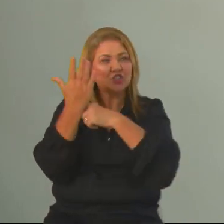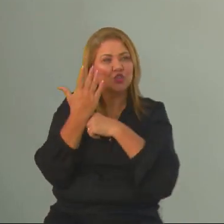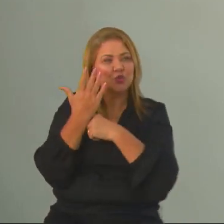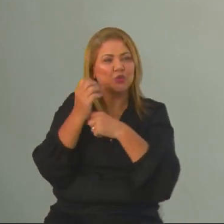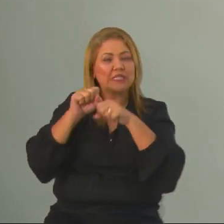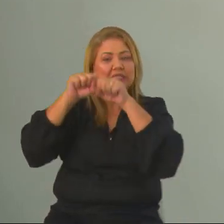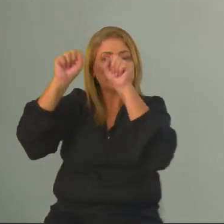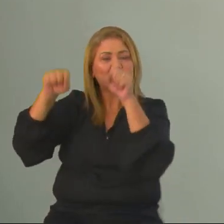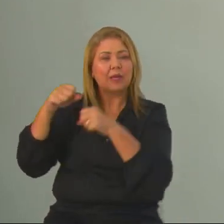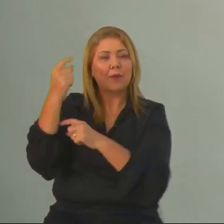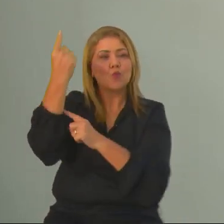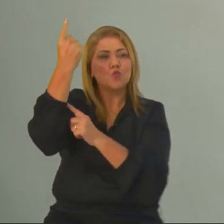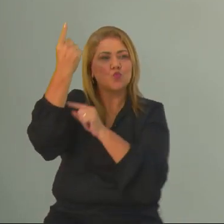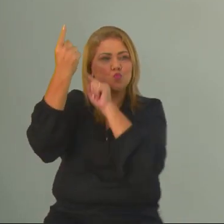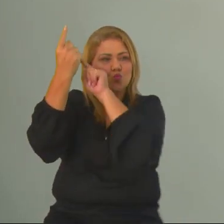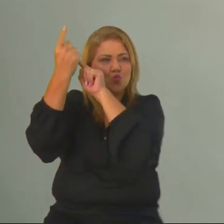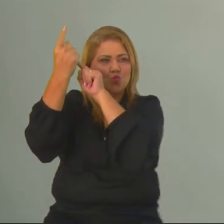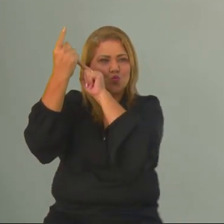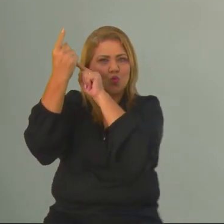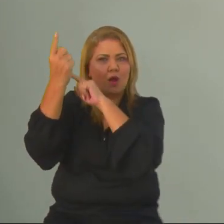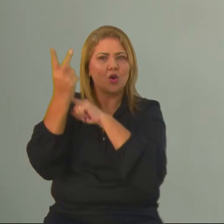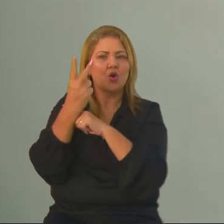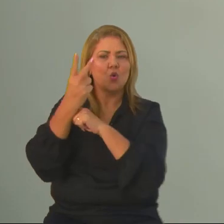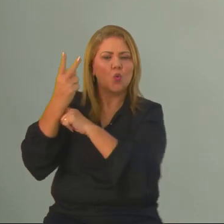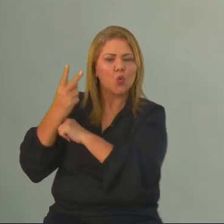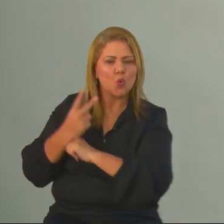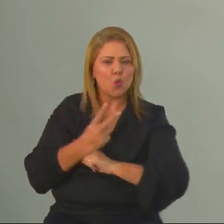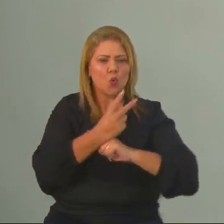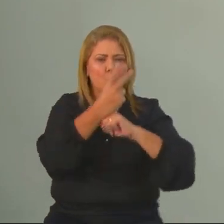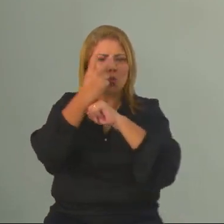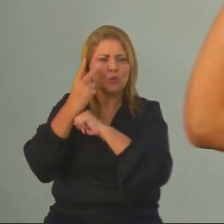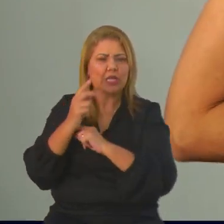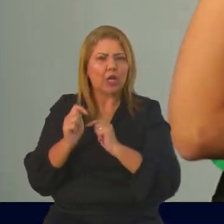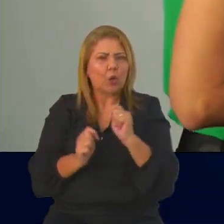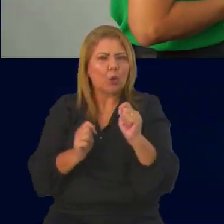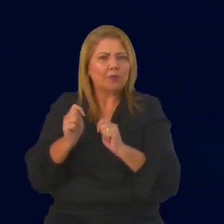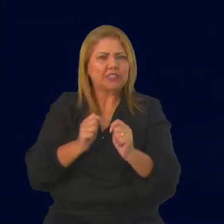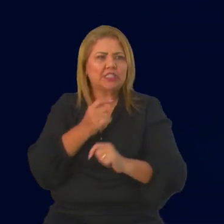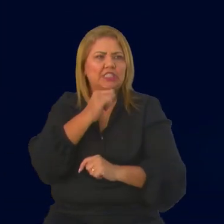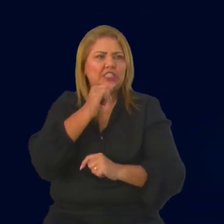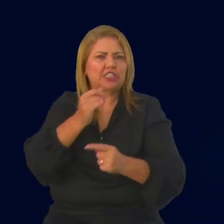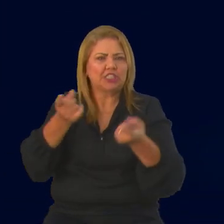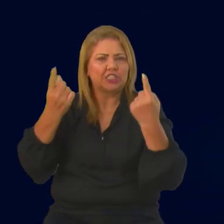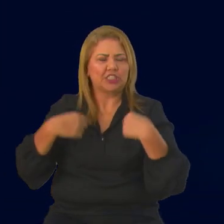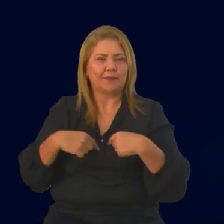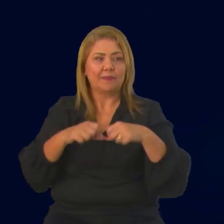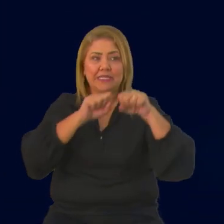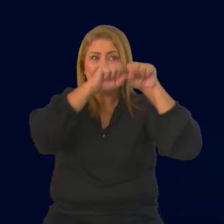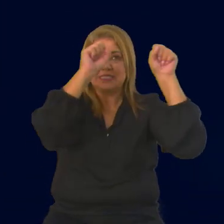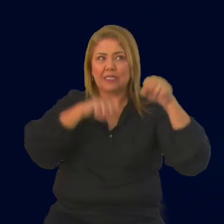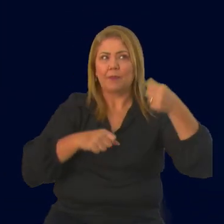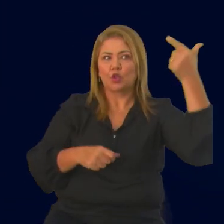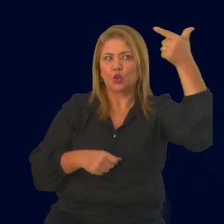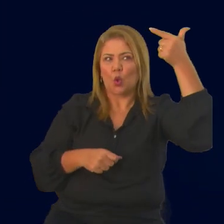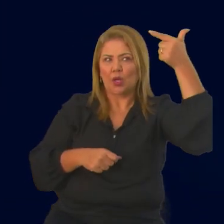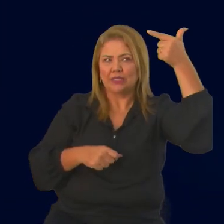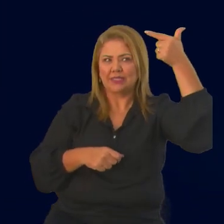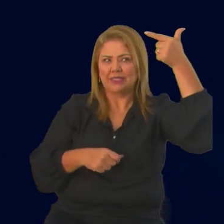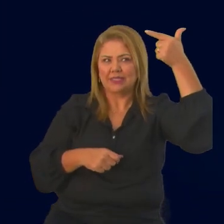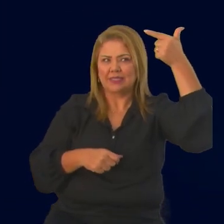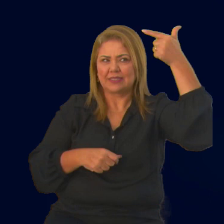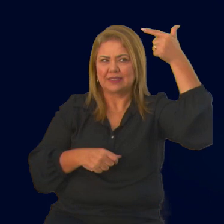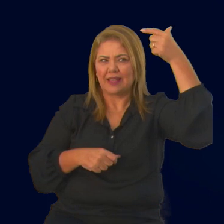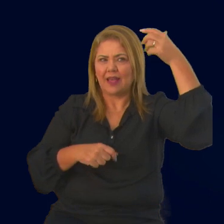de proteção e também de economia de energia. O sistema 2, ele é um sistema que